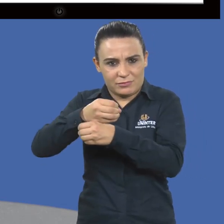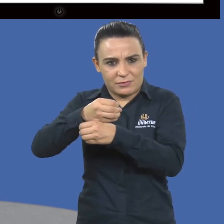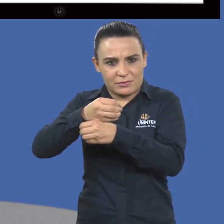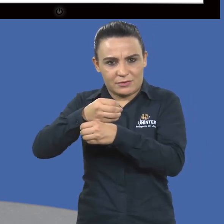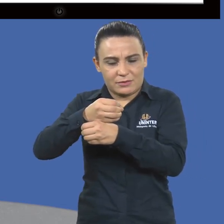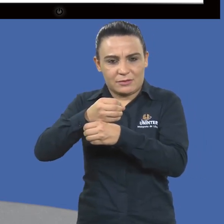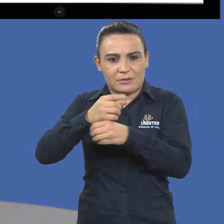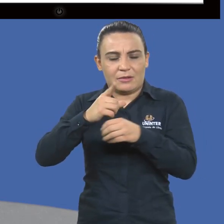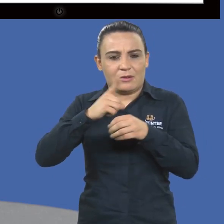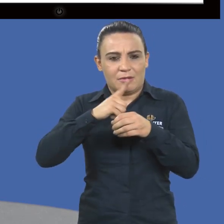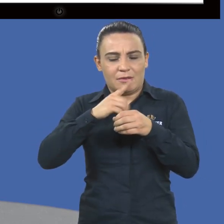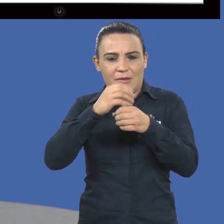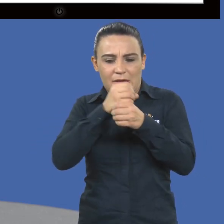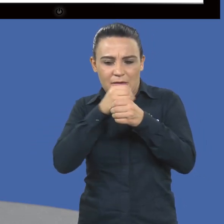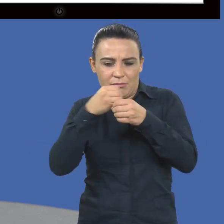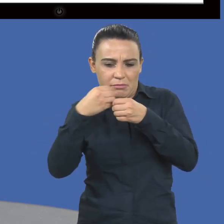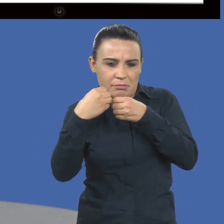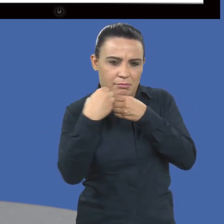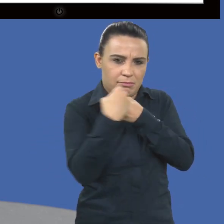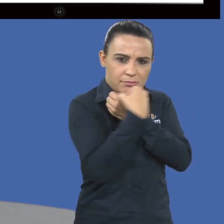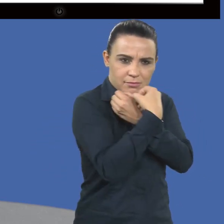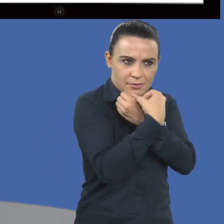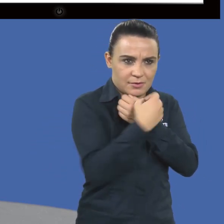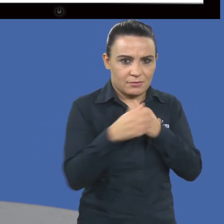o chamado mosaicismo.